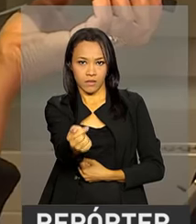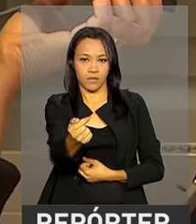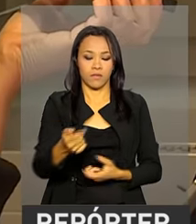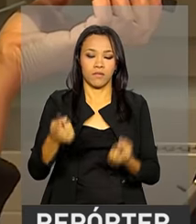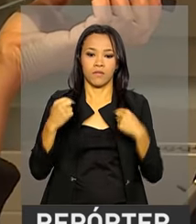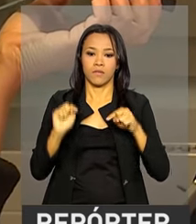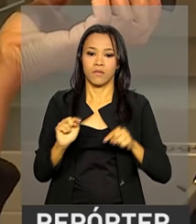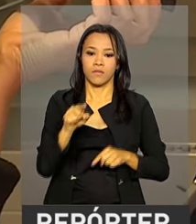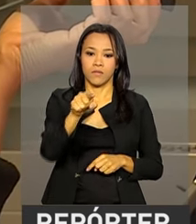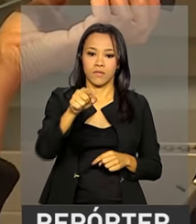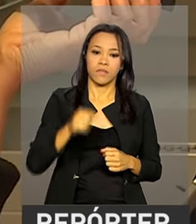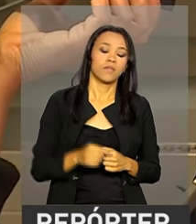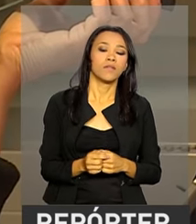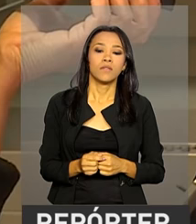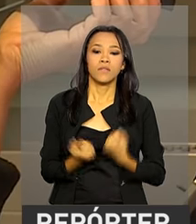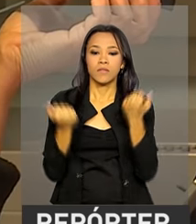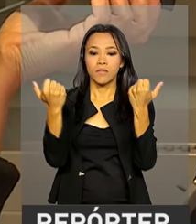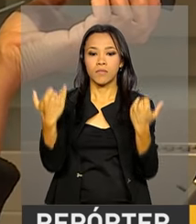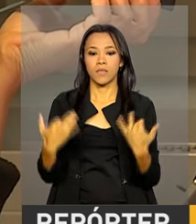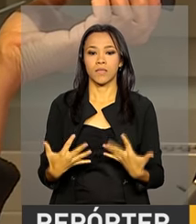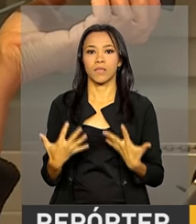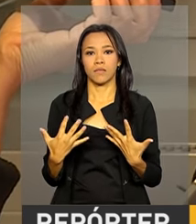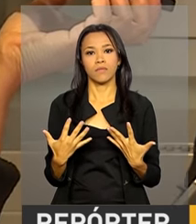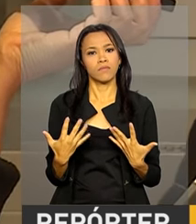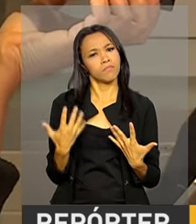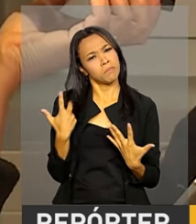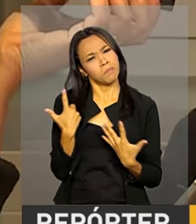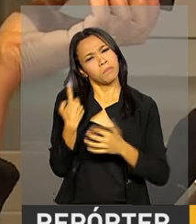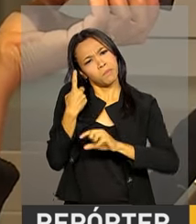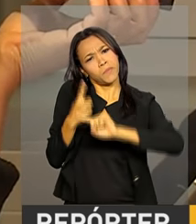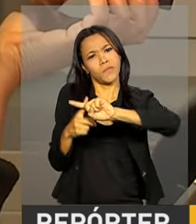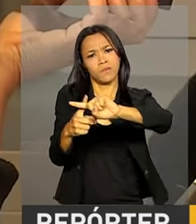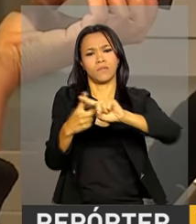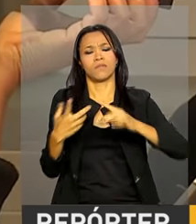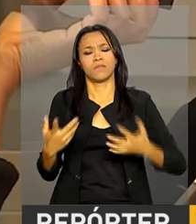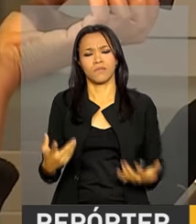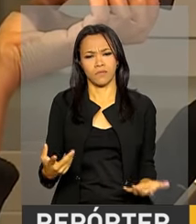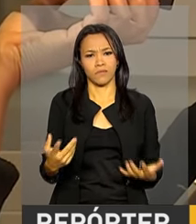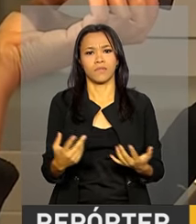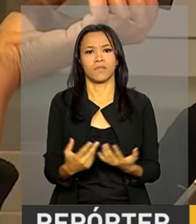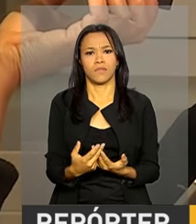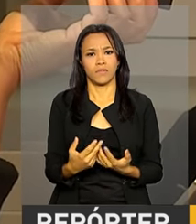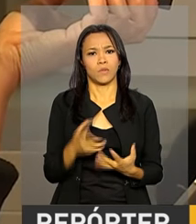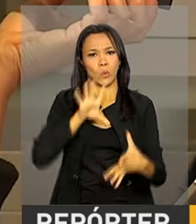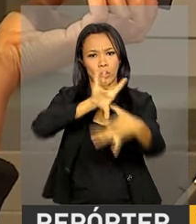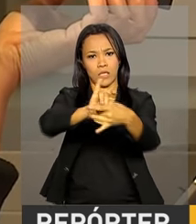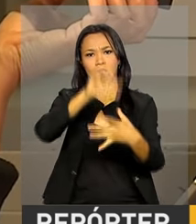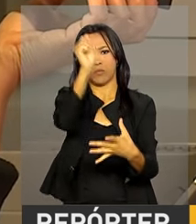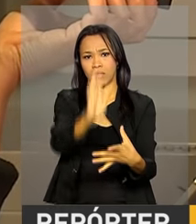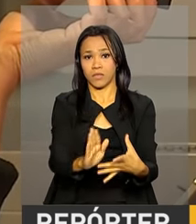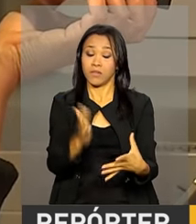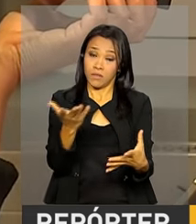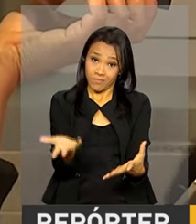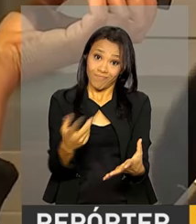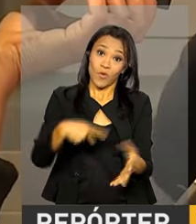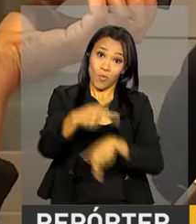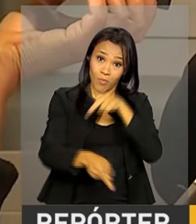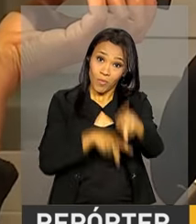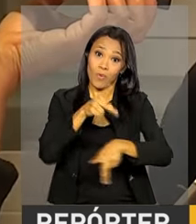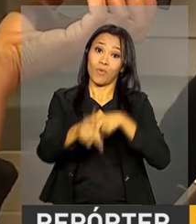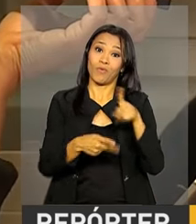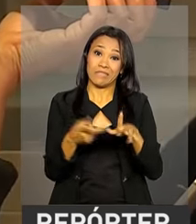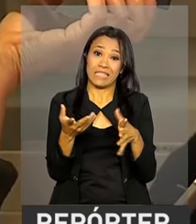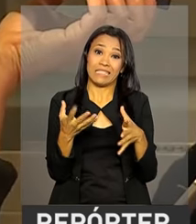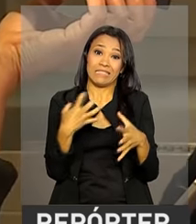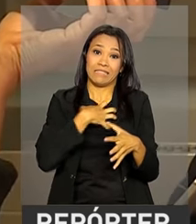2017 é um momento positivo Apesar que ainda a população brasileira está sentindo o